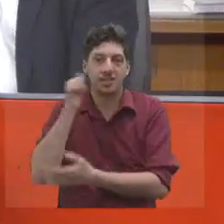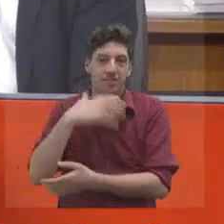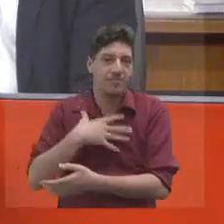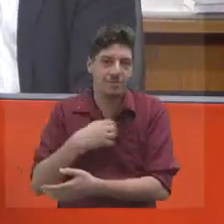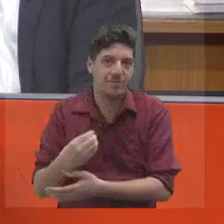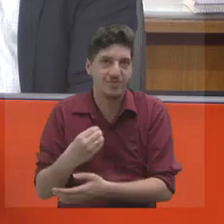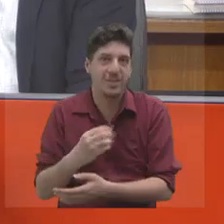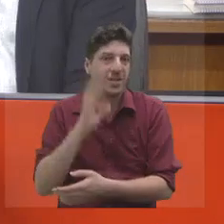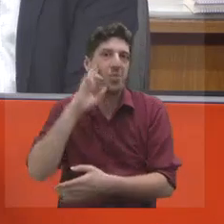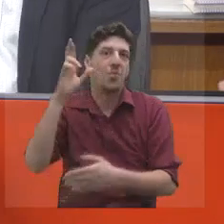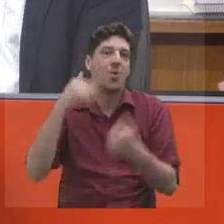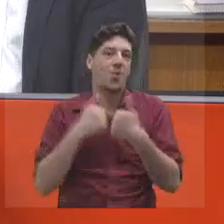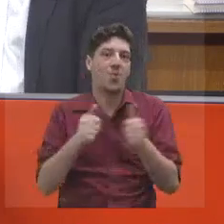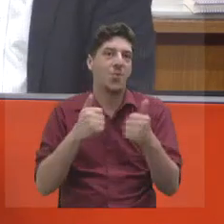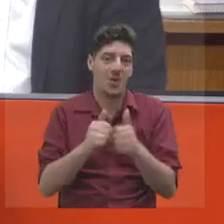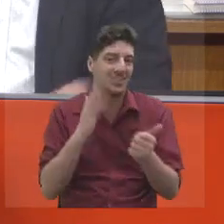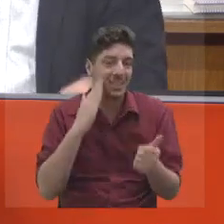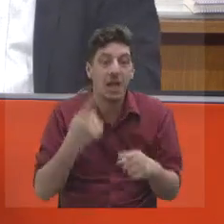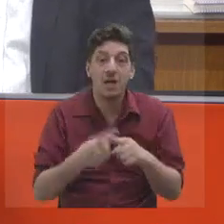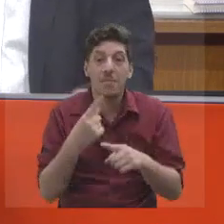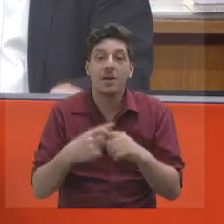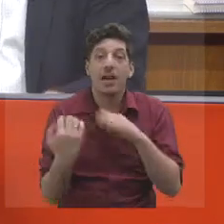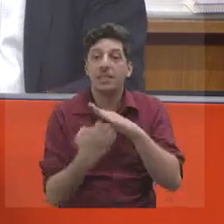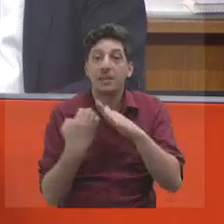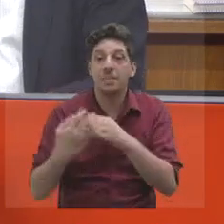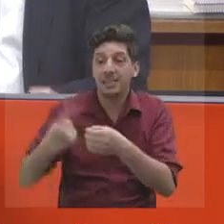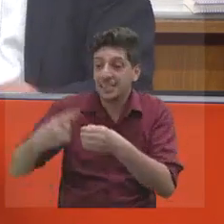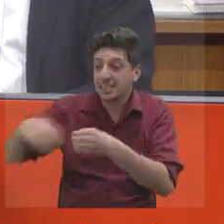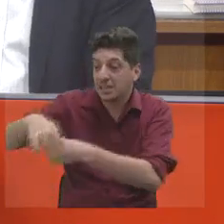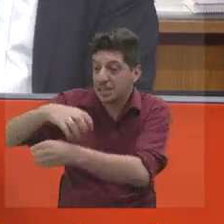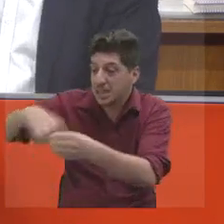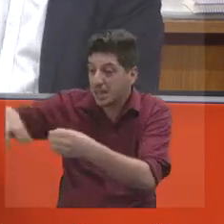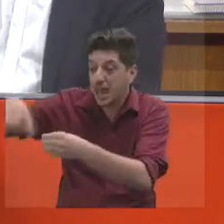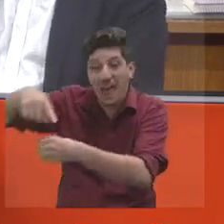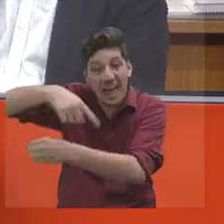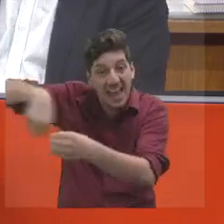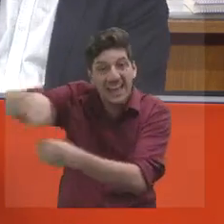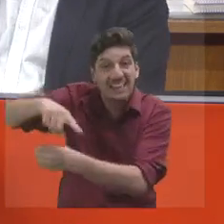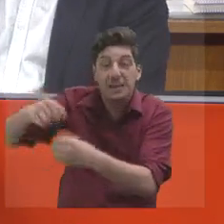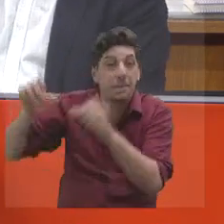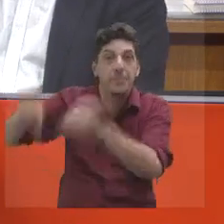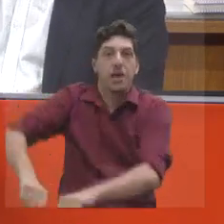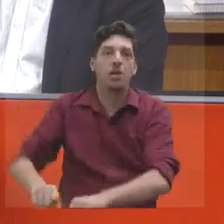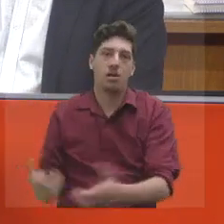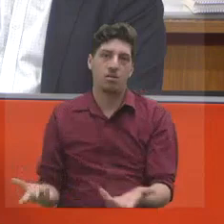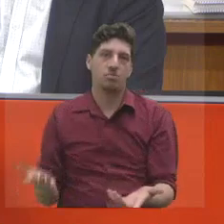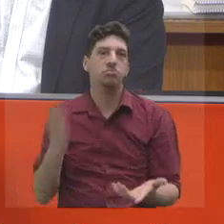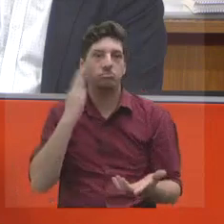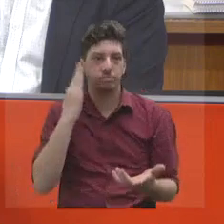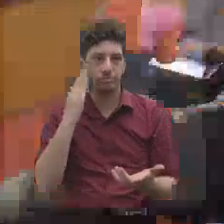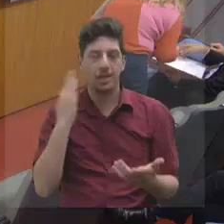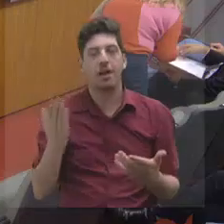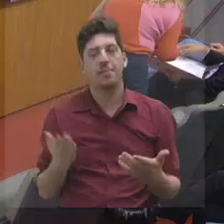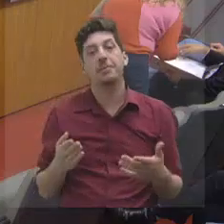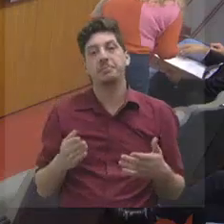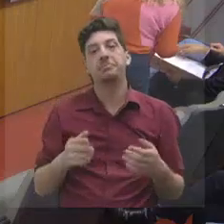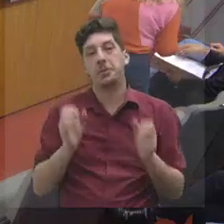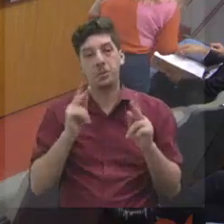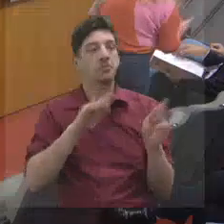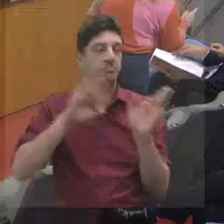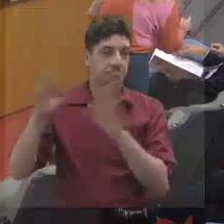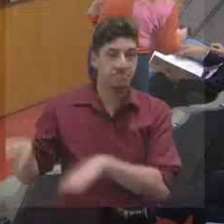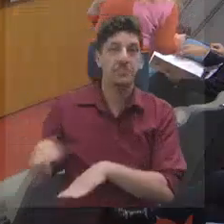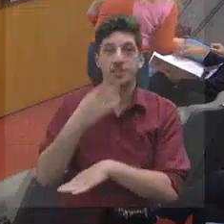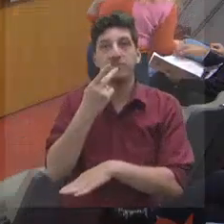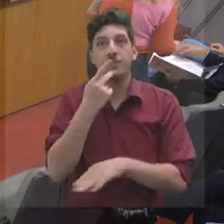porque as empresas metropolitanas são ainda piores são ainda piores é sobre a questão da da